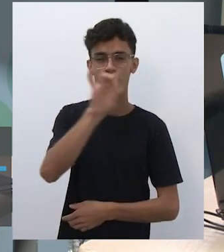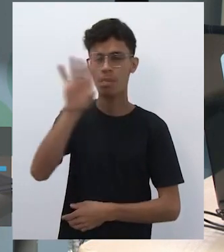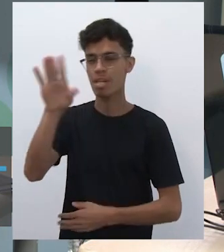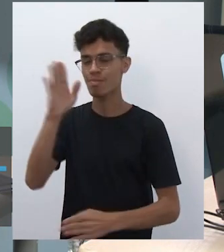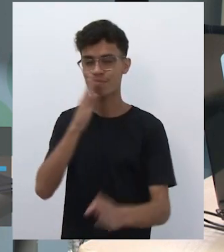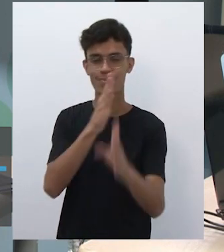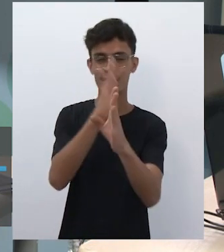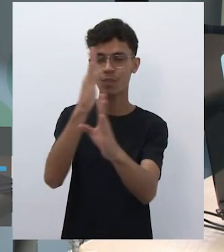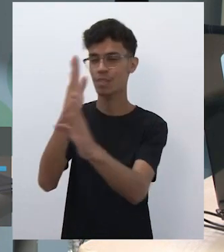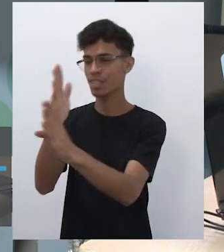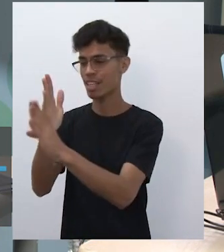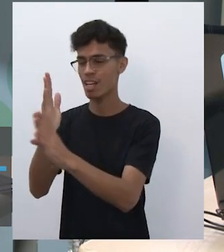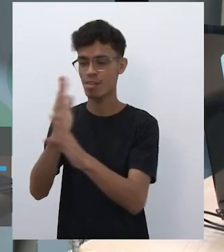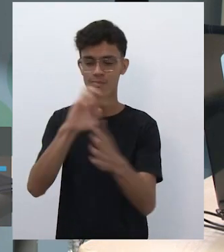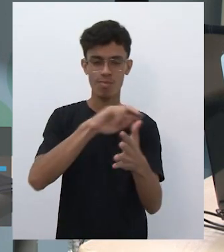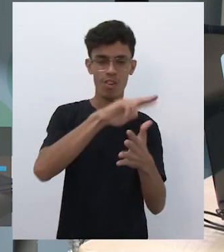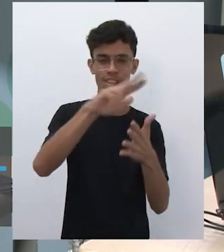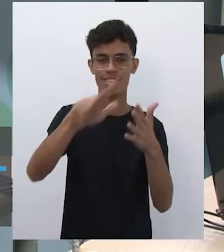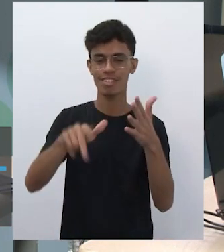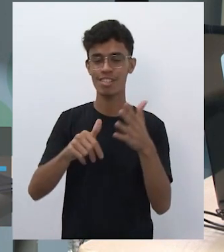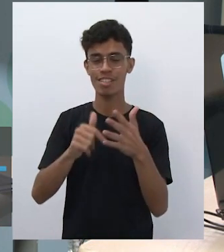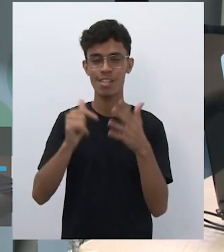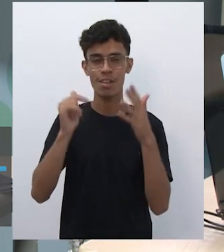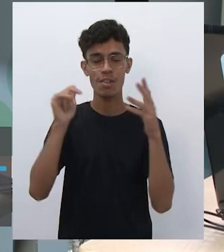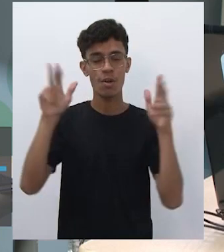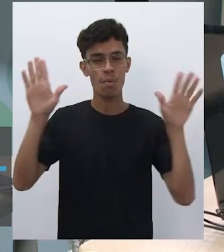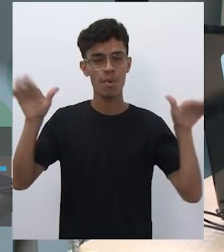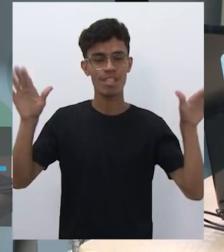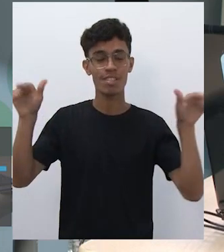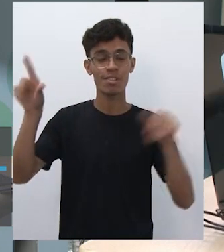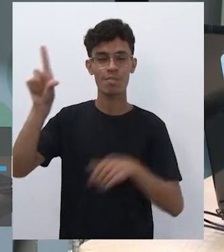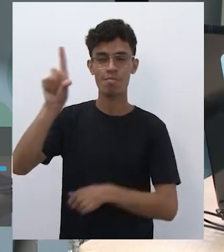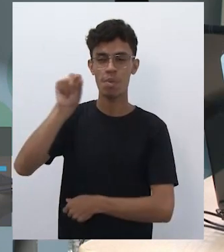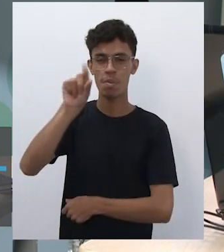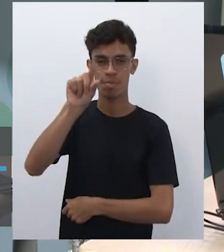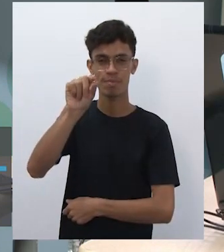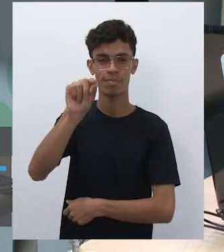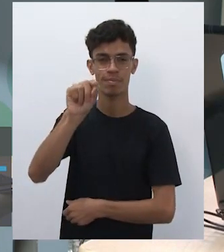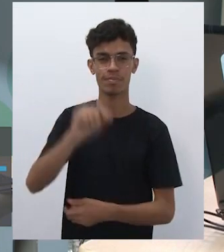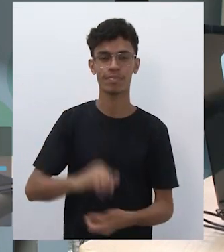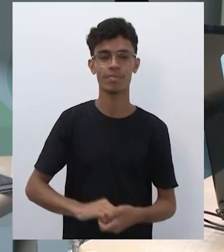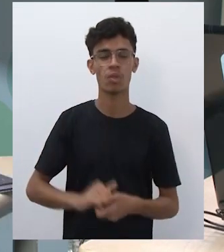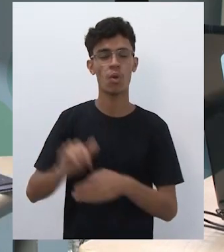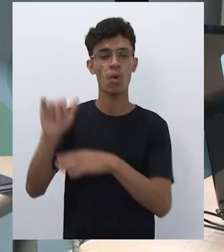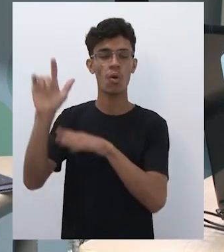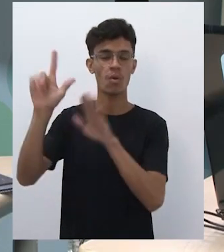nosso caminho. Vem com a gente, que agora é o momento de Sessão Pipoca.